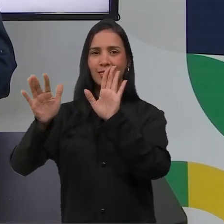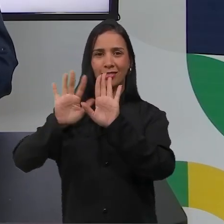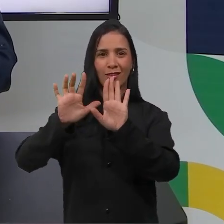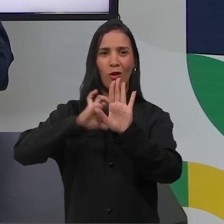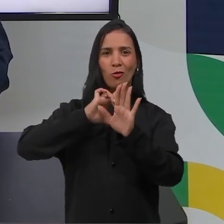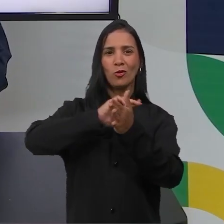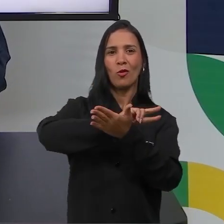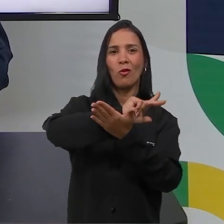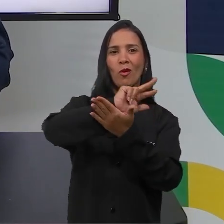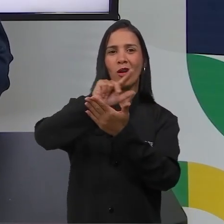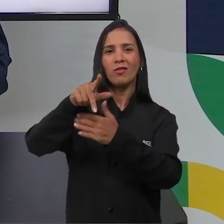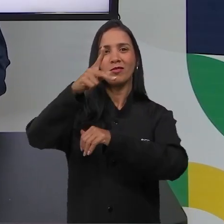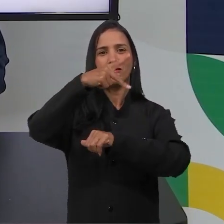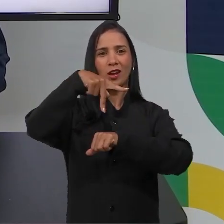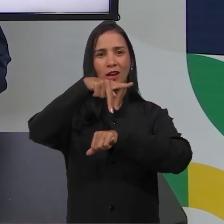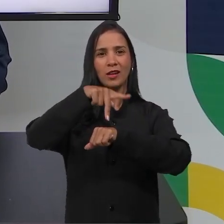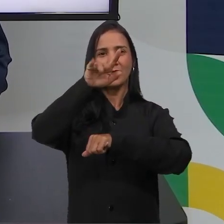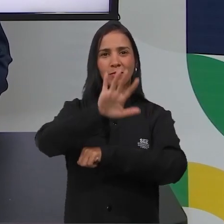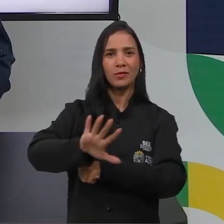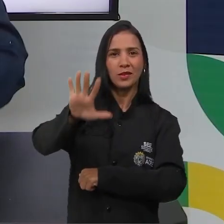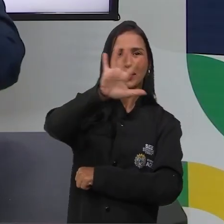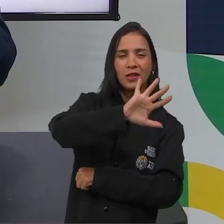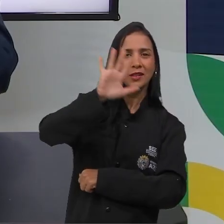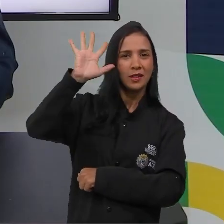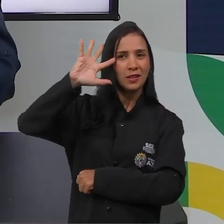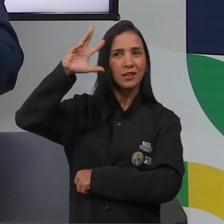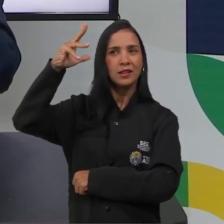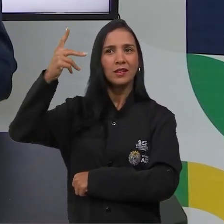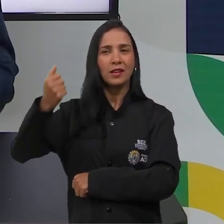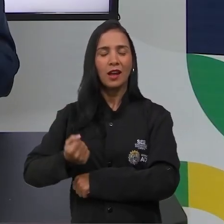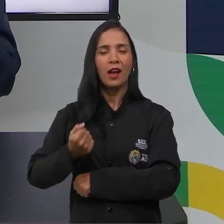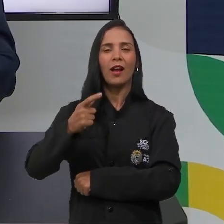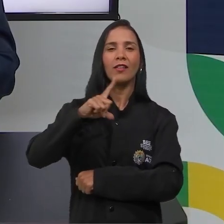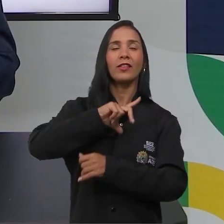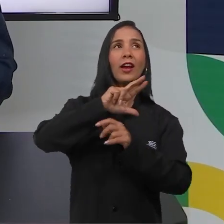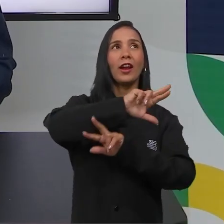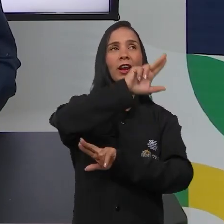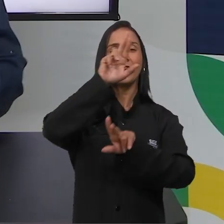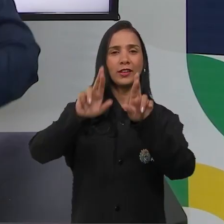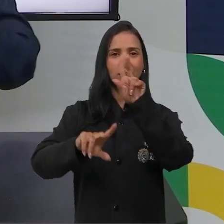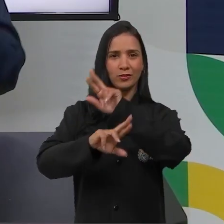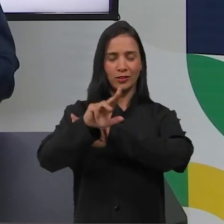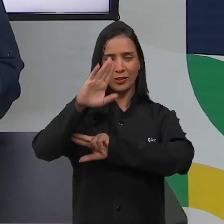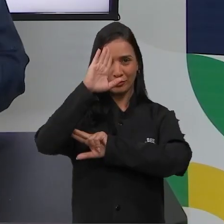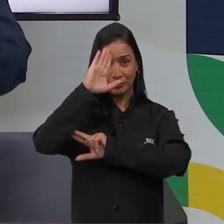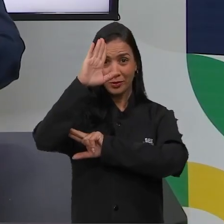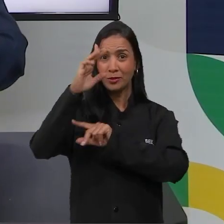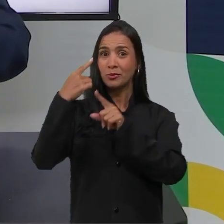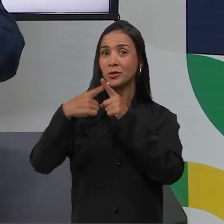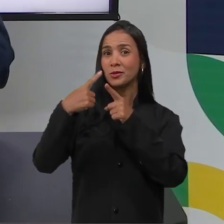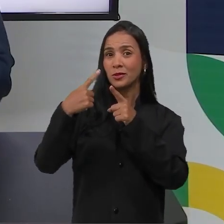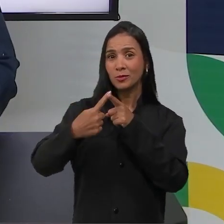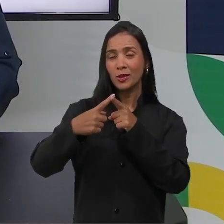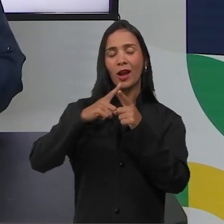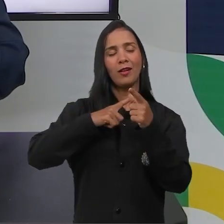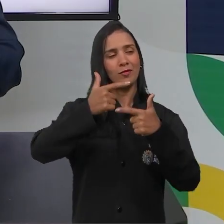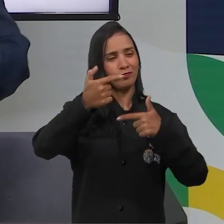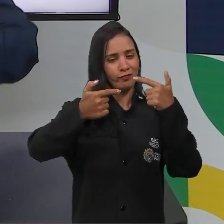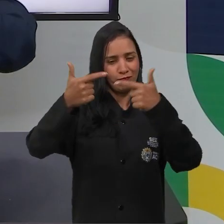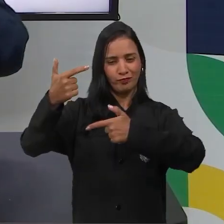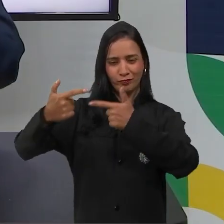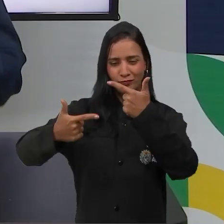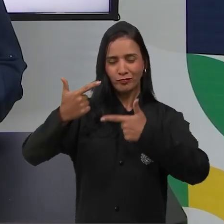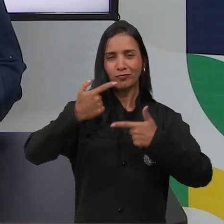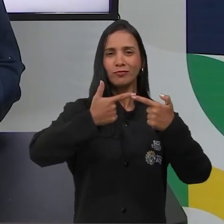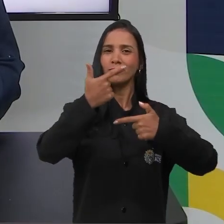países pertencentes a esse continente. E isso se dá principalmente, pessoal, por conta da rivalidade, por